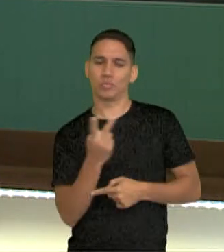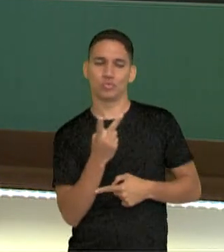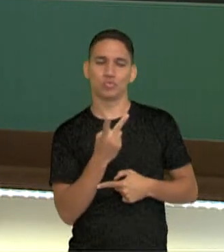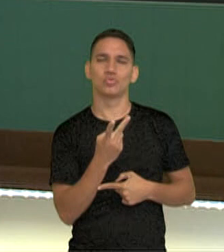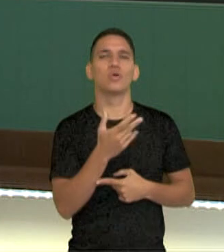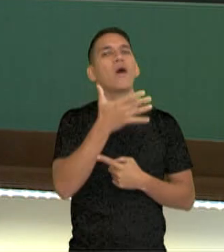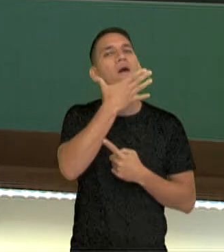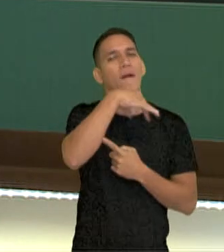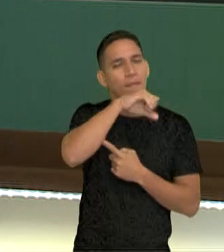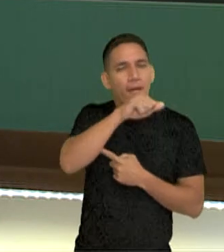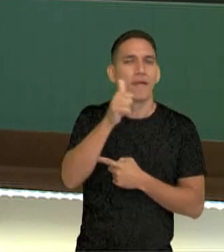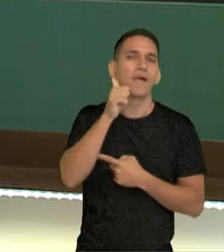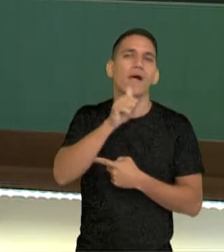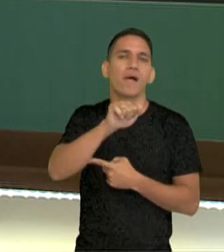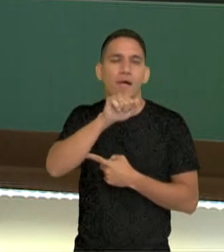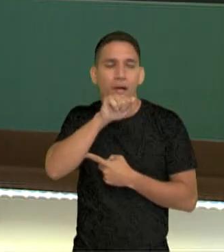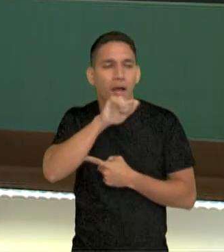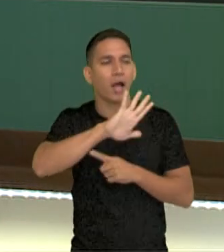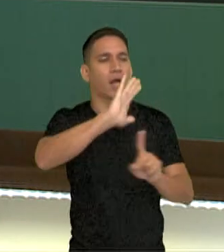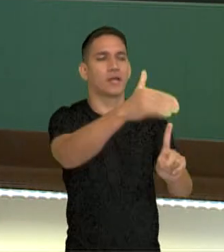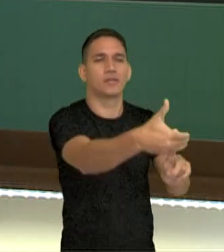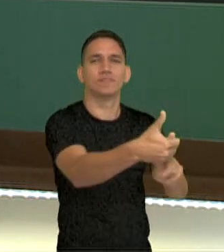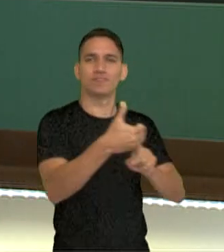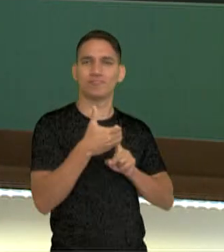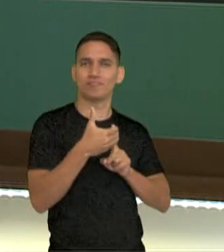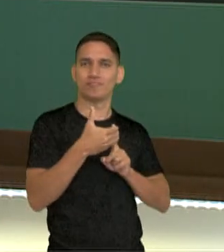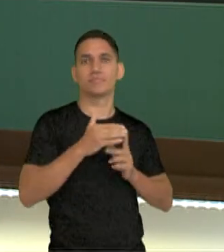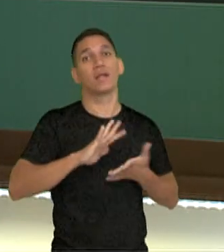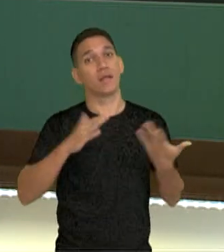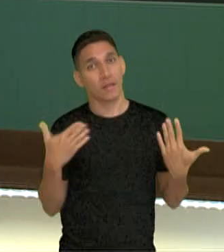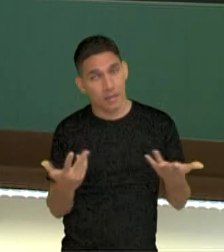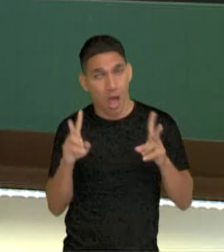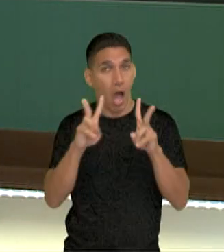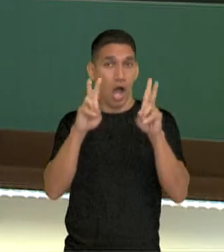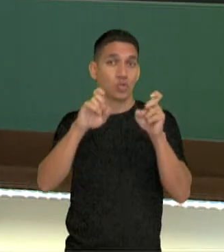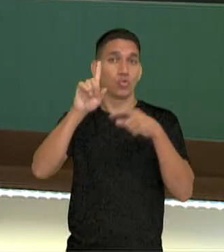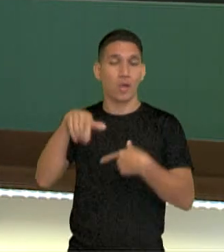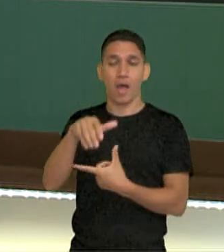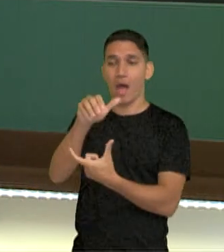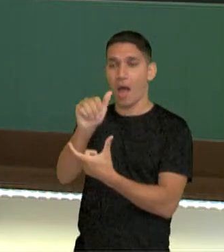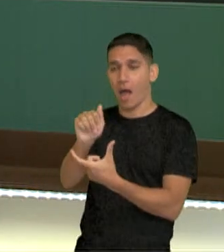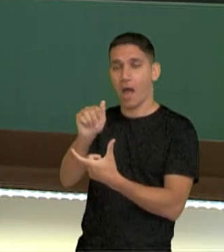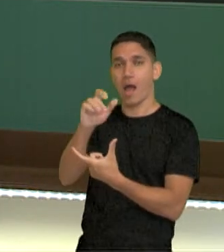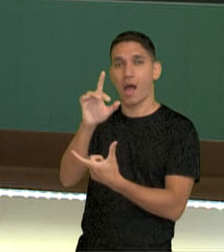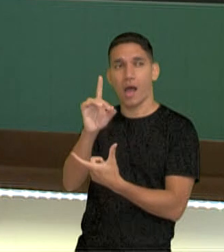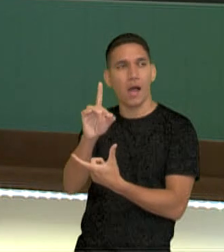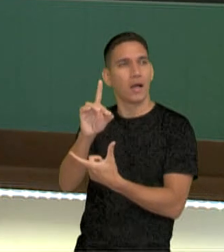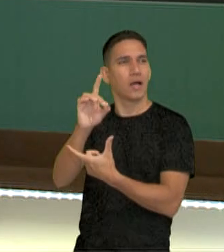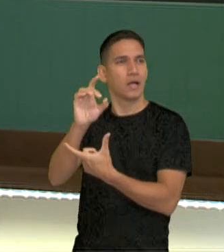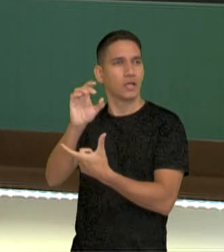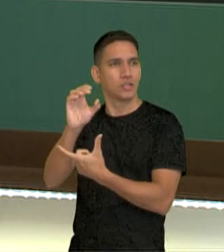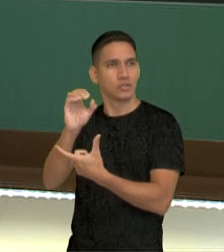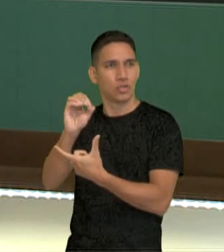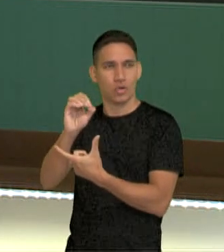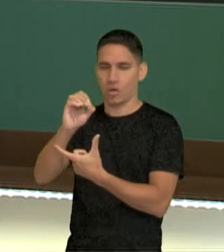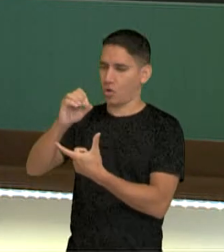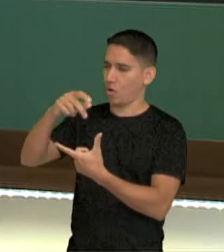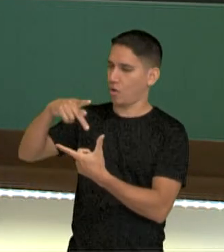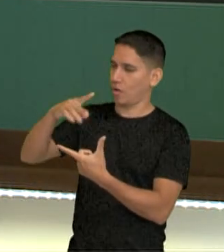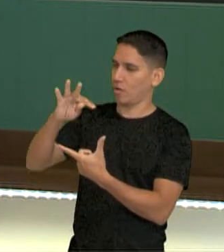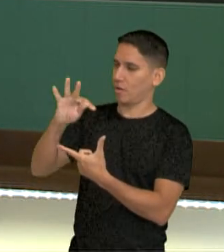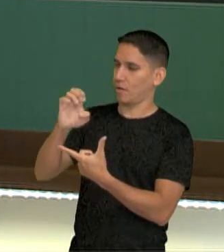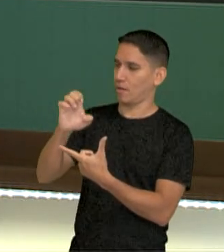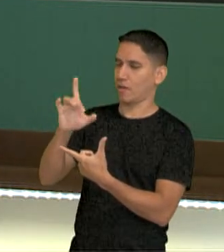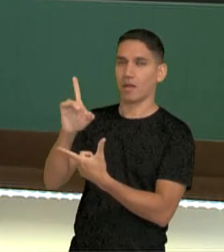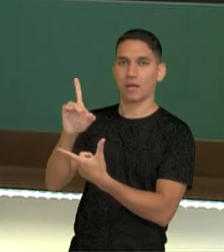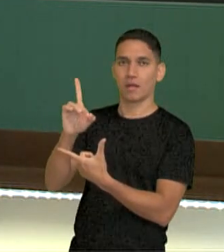certo? Então, quando eu quero falar de filho adotivo, adopted son. Ou, como a gente já viu